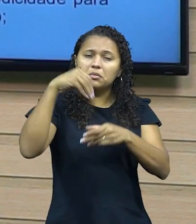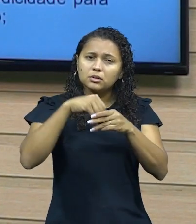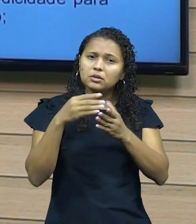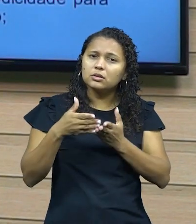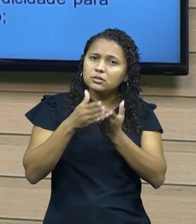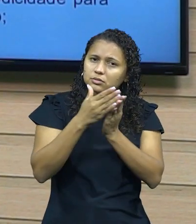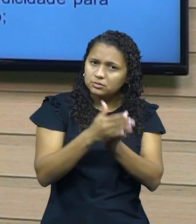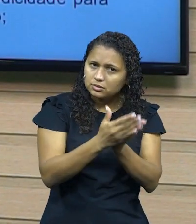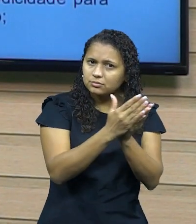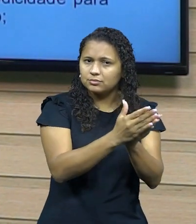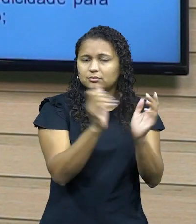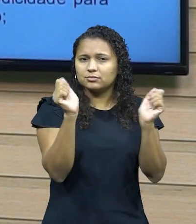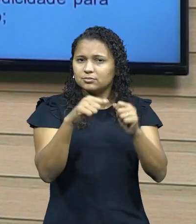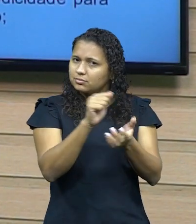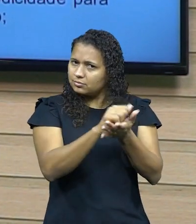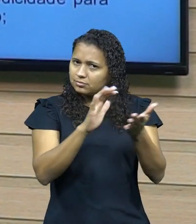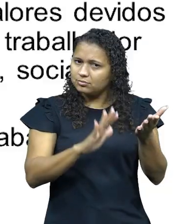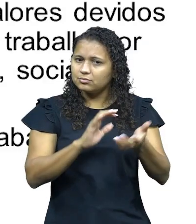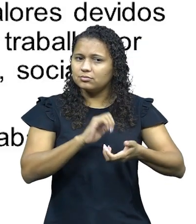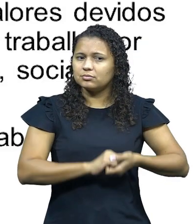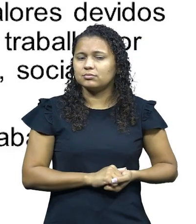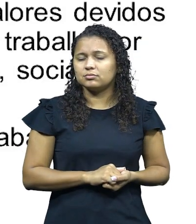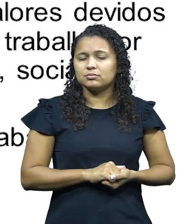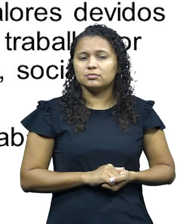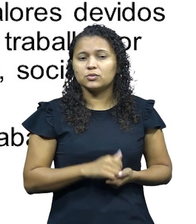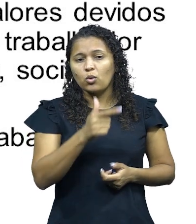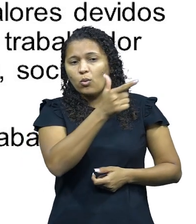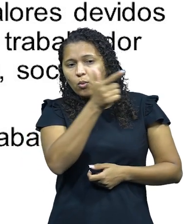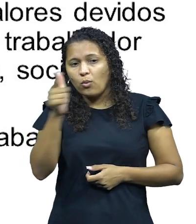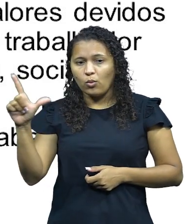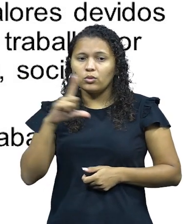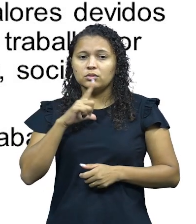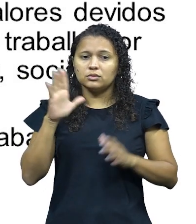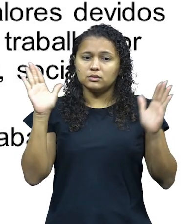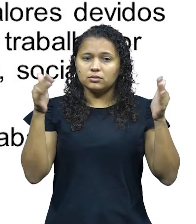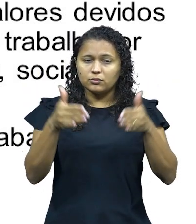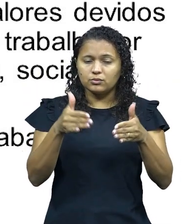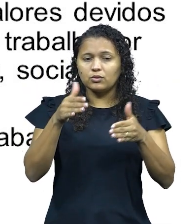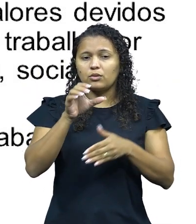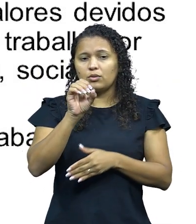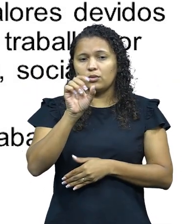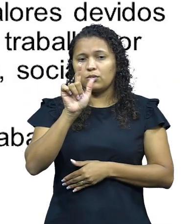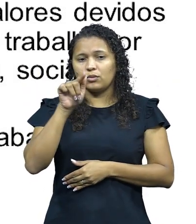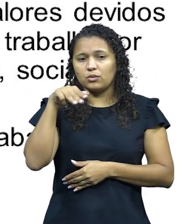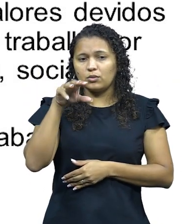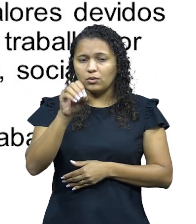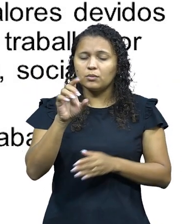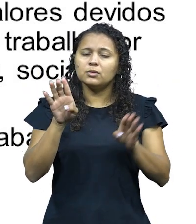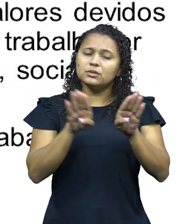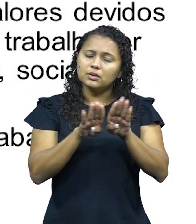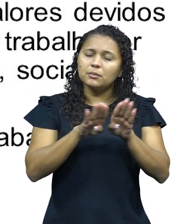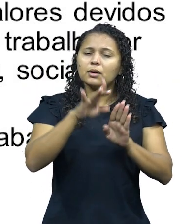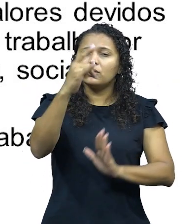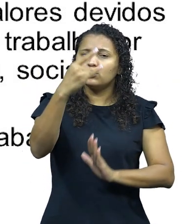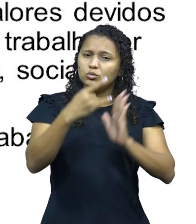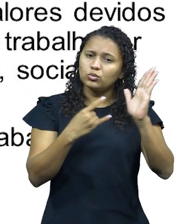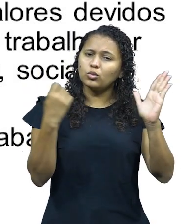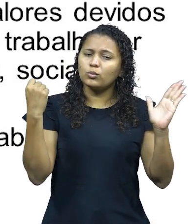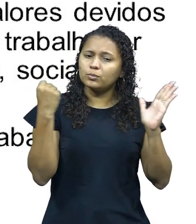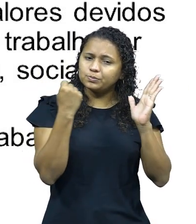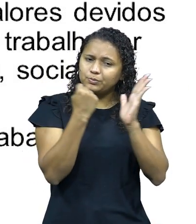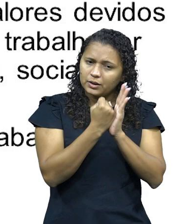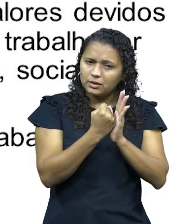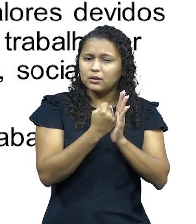a atividade dentro do porto. Uma outra finalidade do órgão é expedir documentos de identificação do